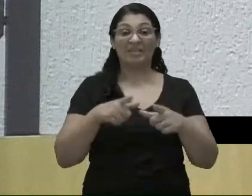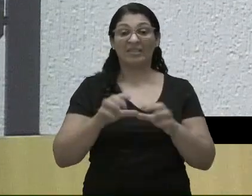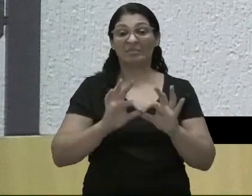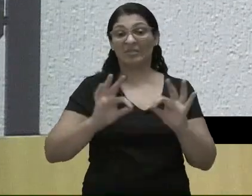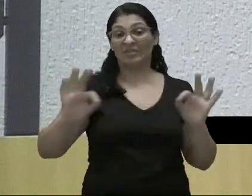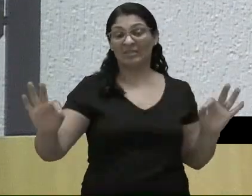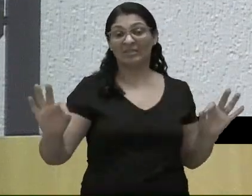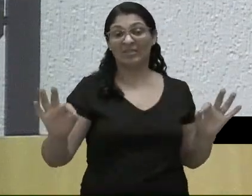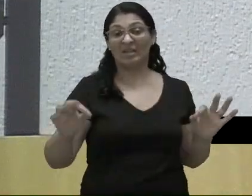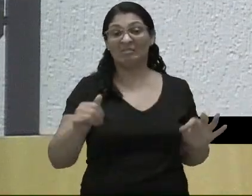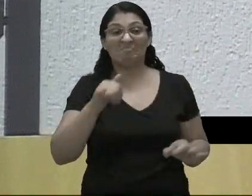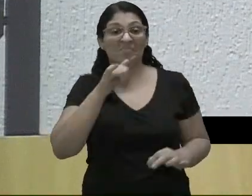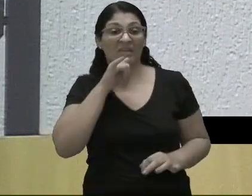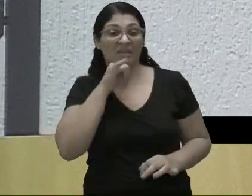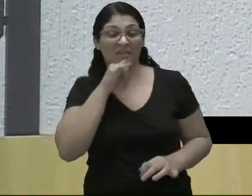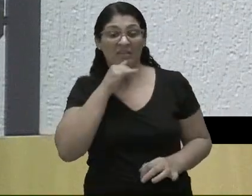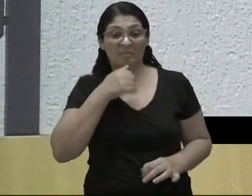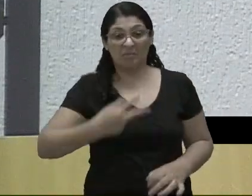uma cirurgia.